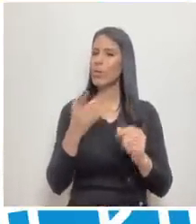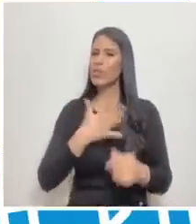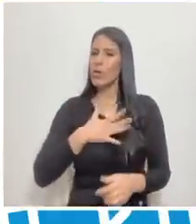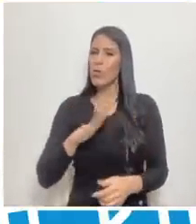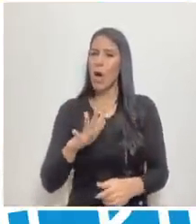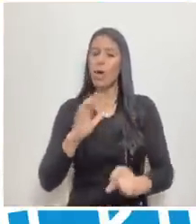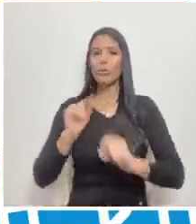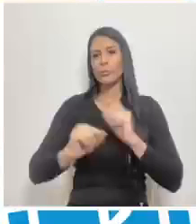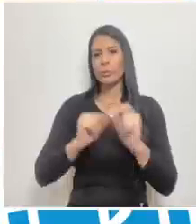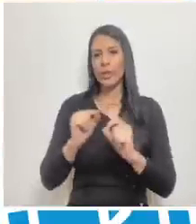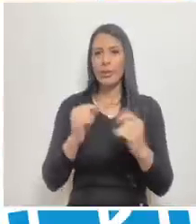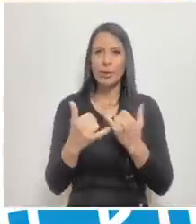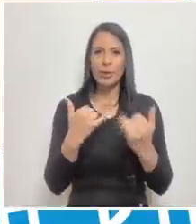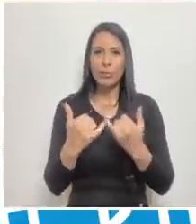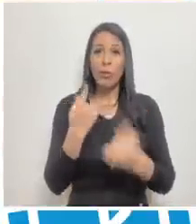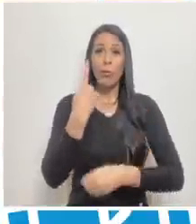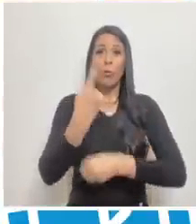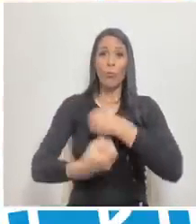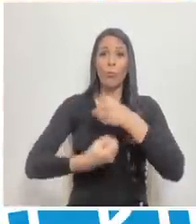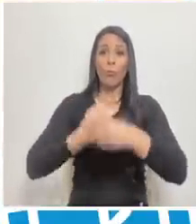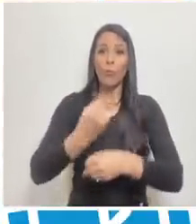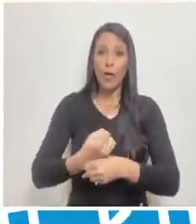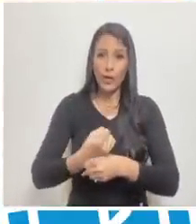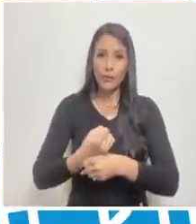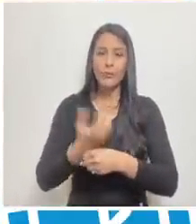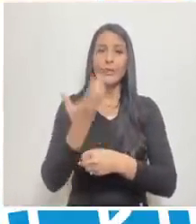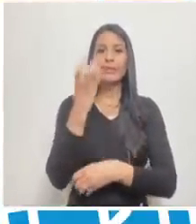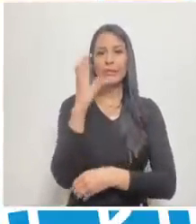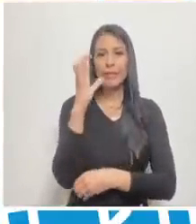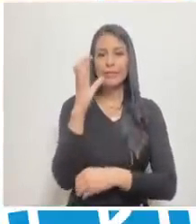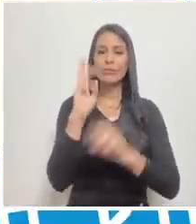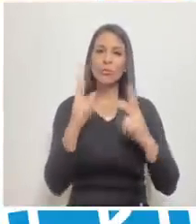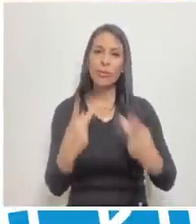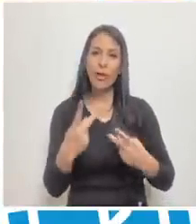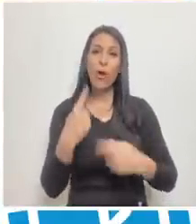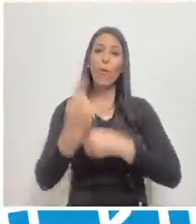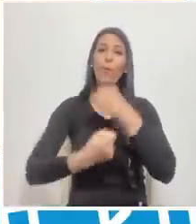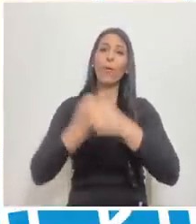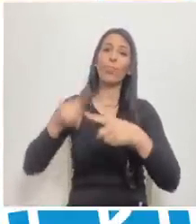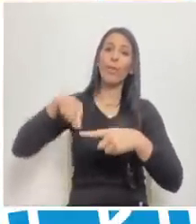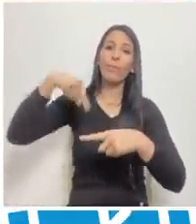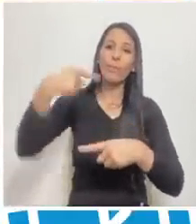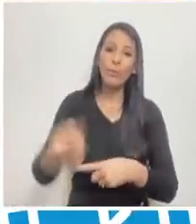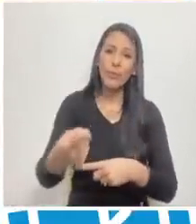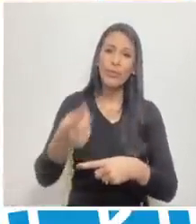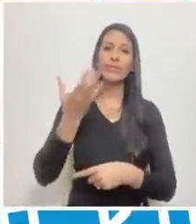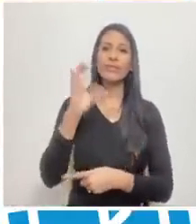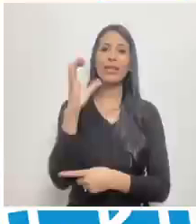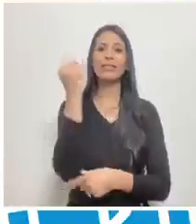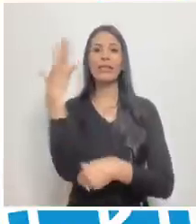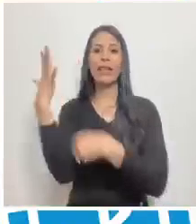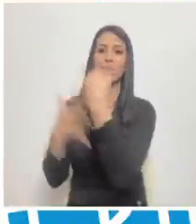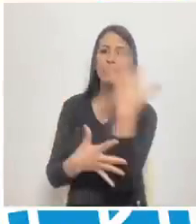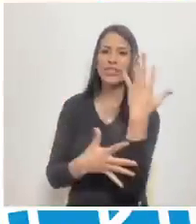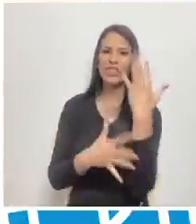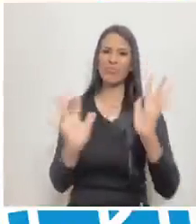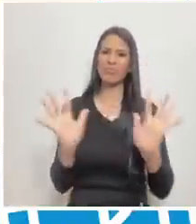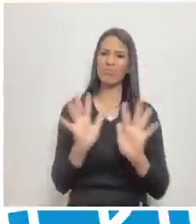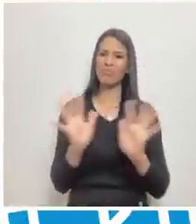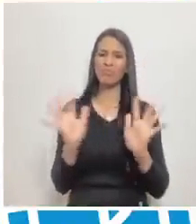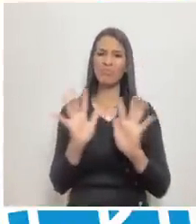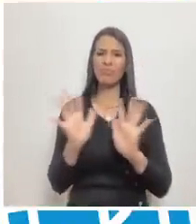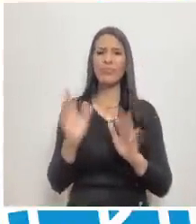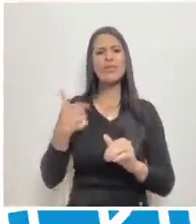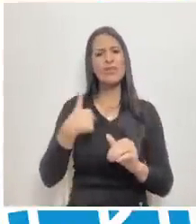depois, ciências da natureza. Eu acho que esse gap não é bom. Então, eu proporia essa nova maneira,